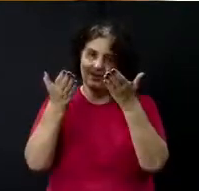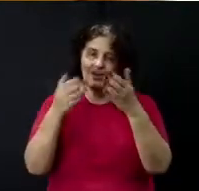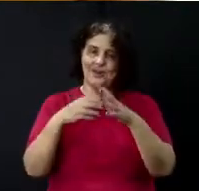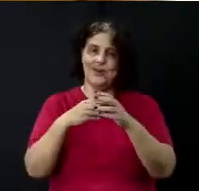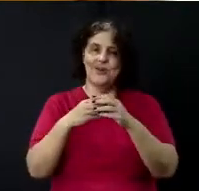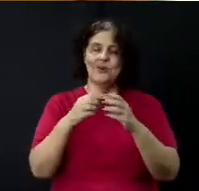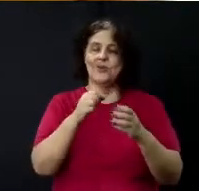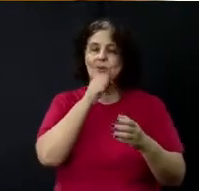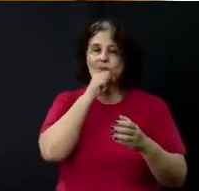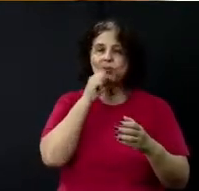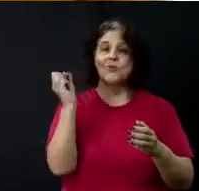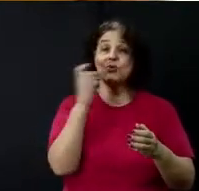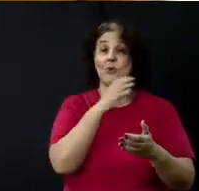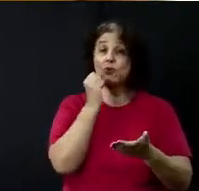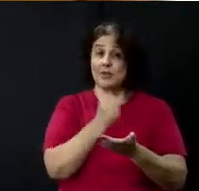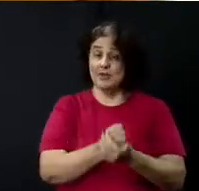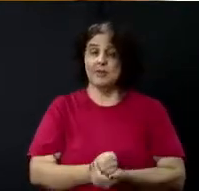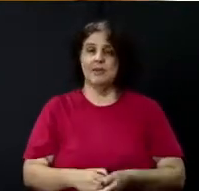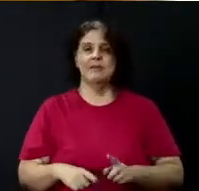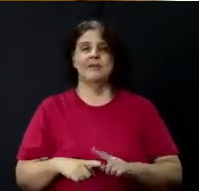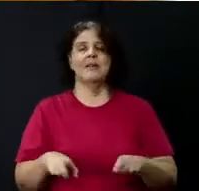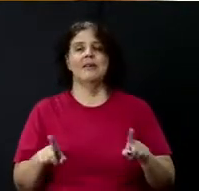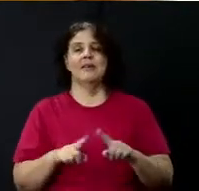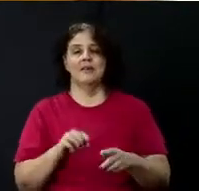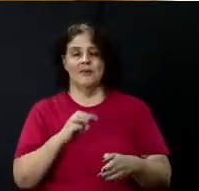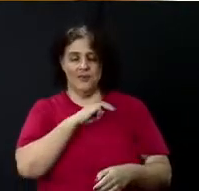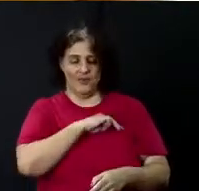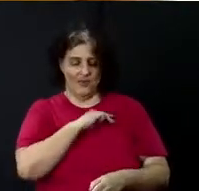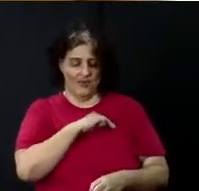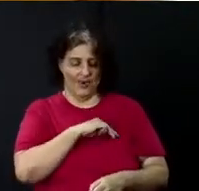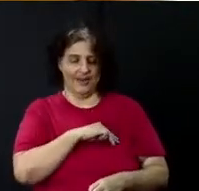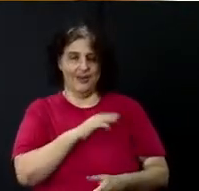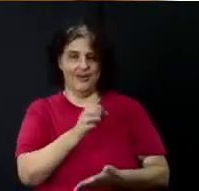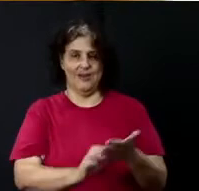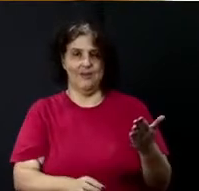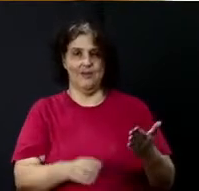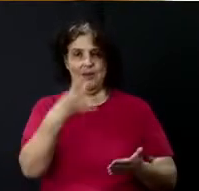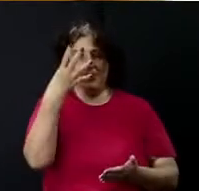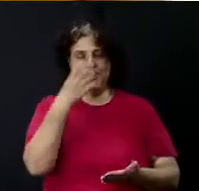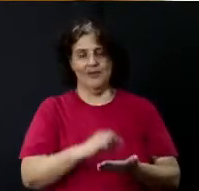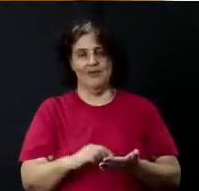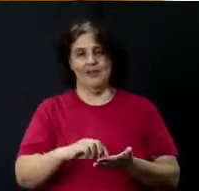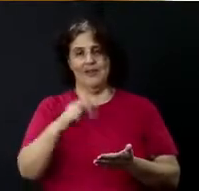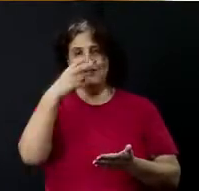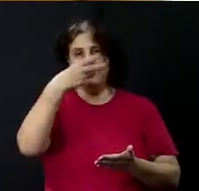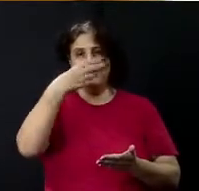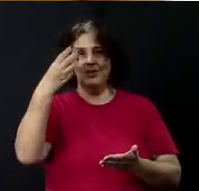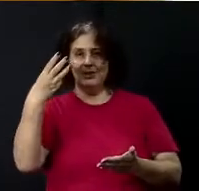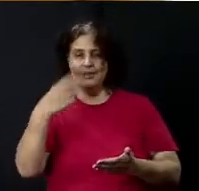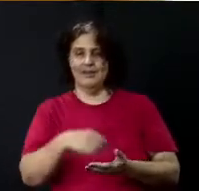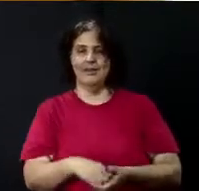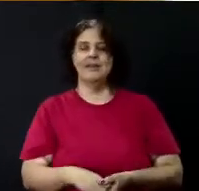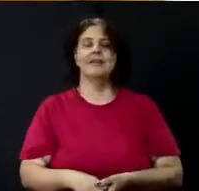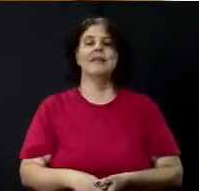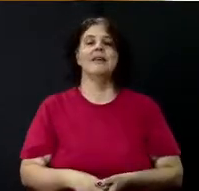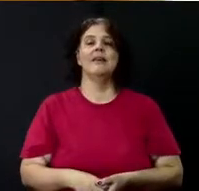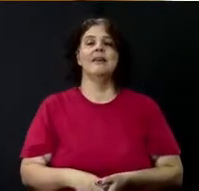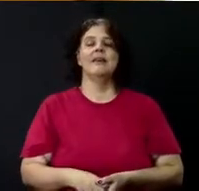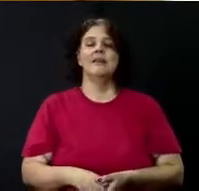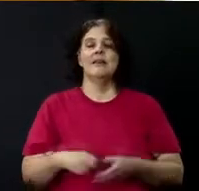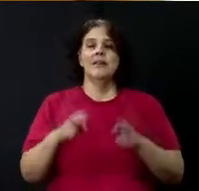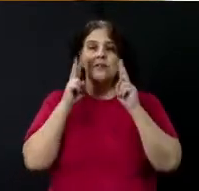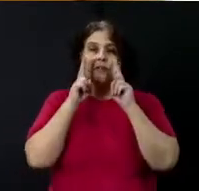do antes para o depois. Em Mateus 4, 23, nós vemos andando por todas